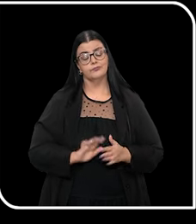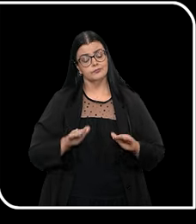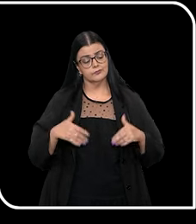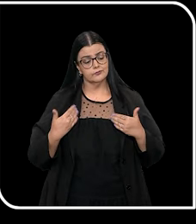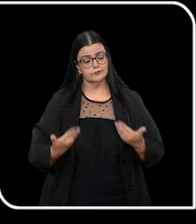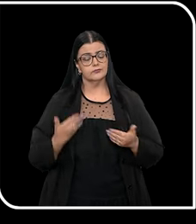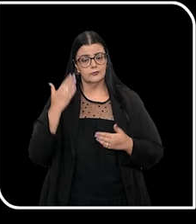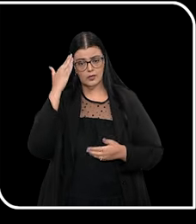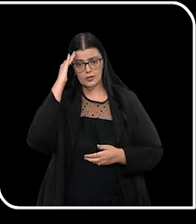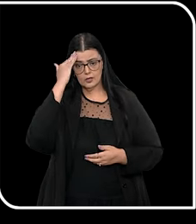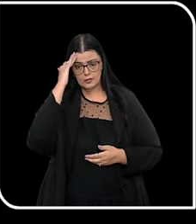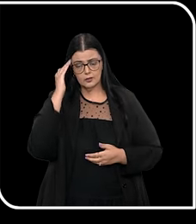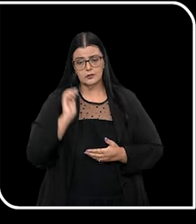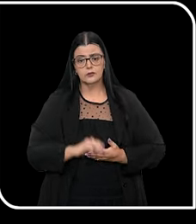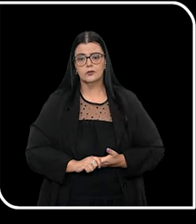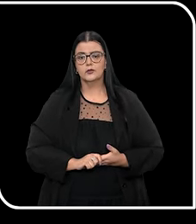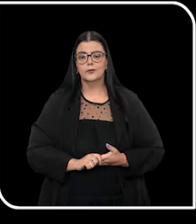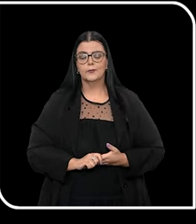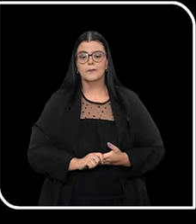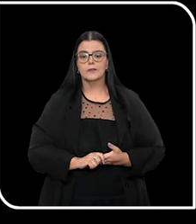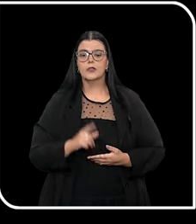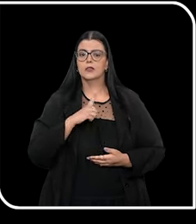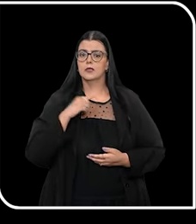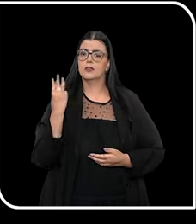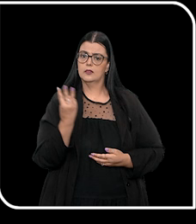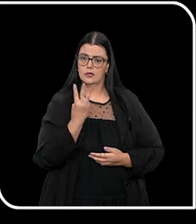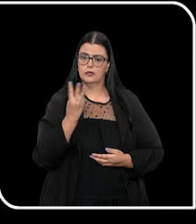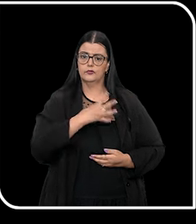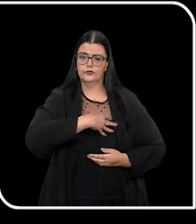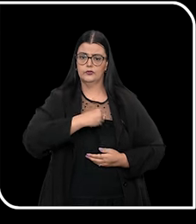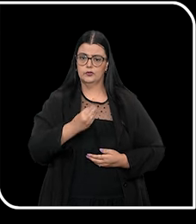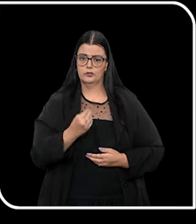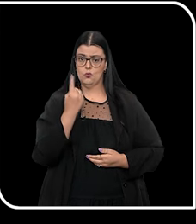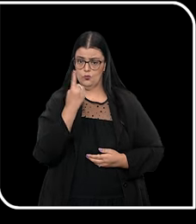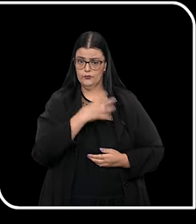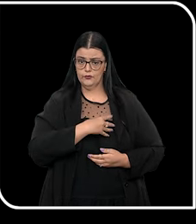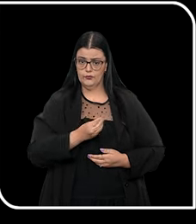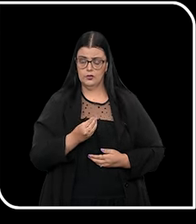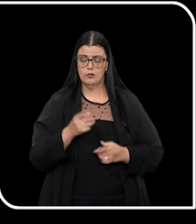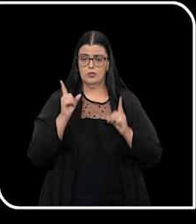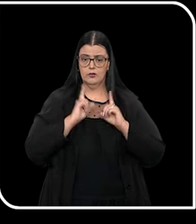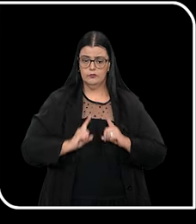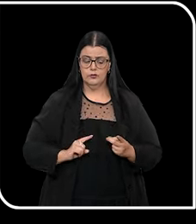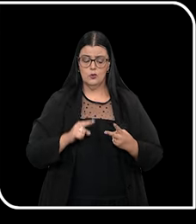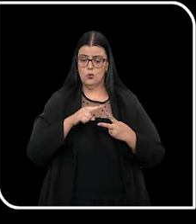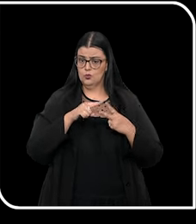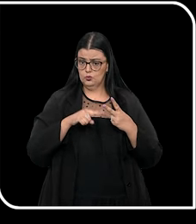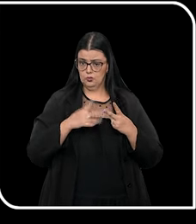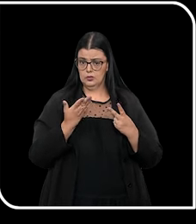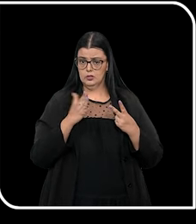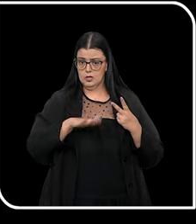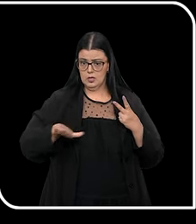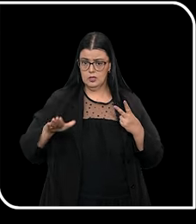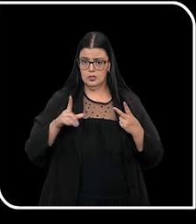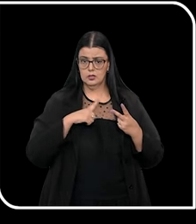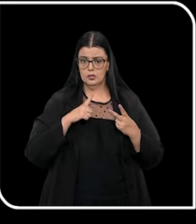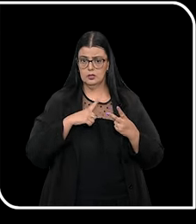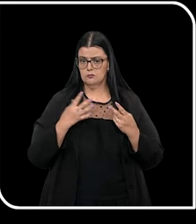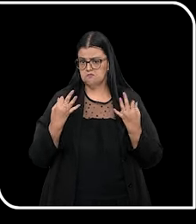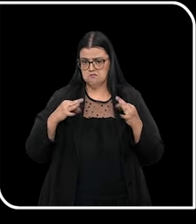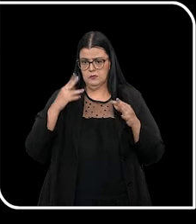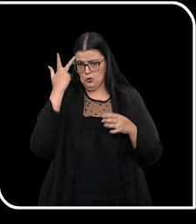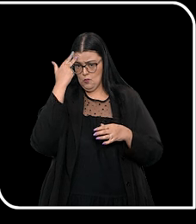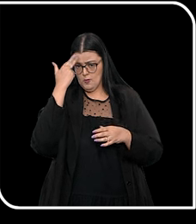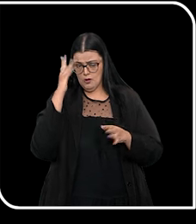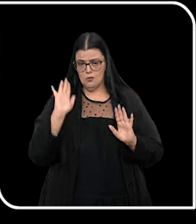real entende como eu disse para vocês os eu tenho três crianças Eu tenho um filho com deficiência e eu tenho duas outras crianças que são